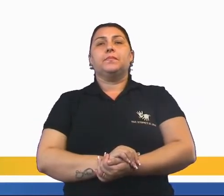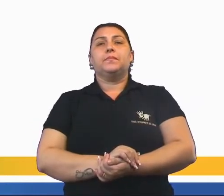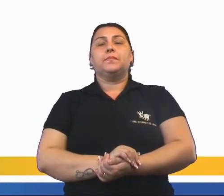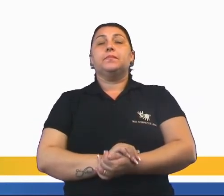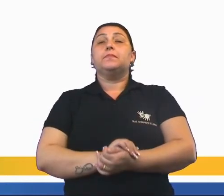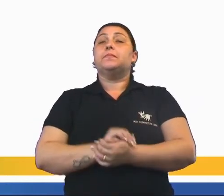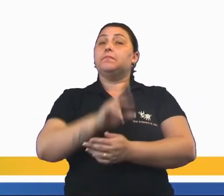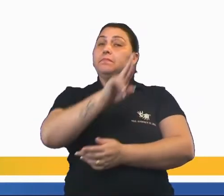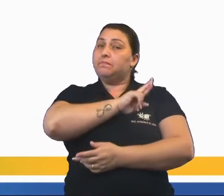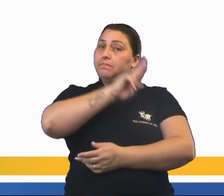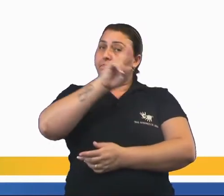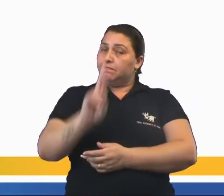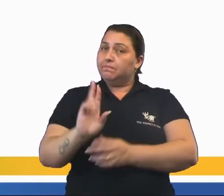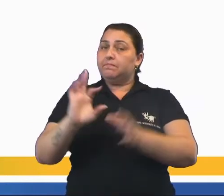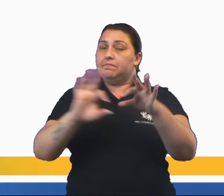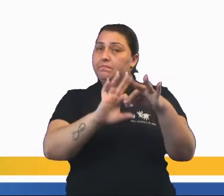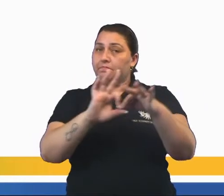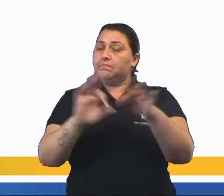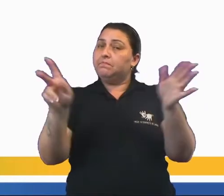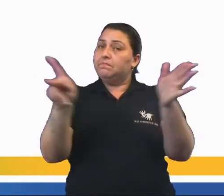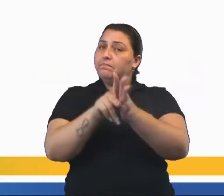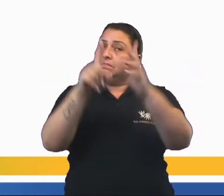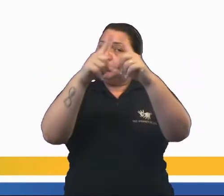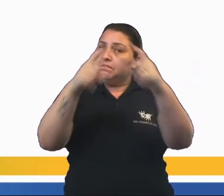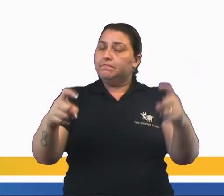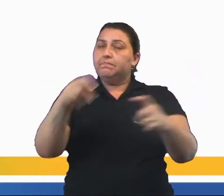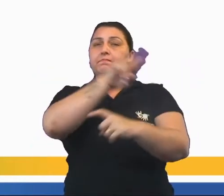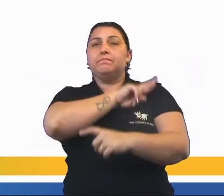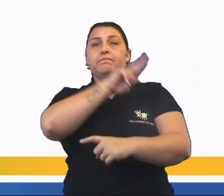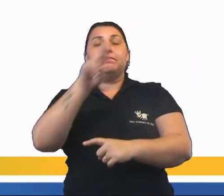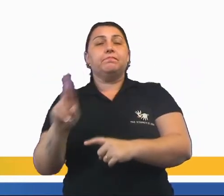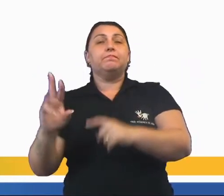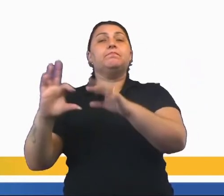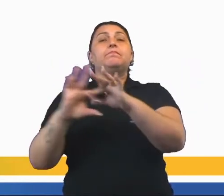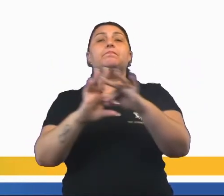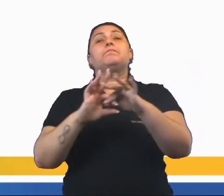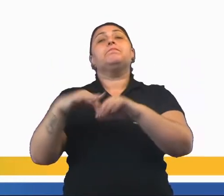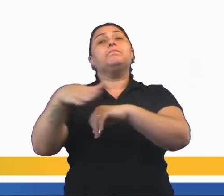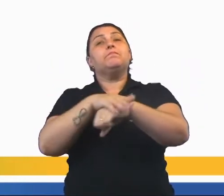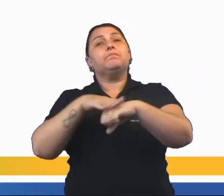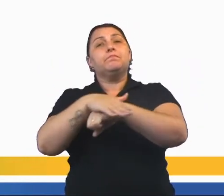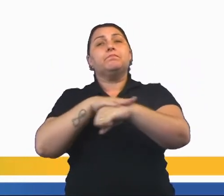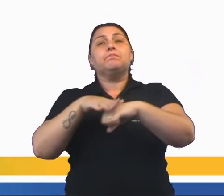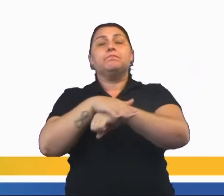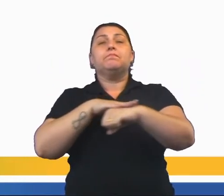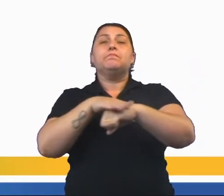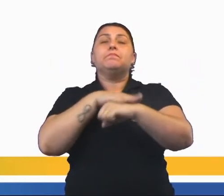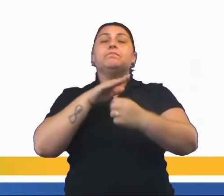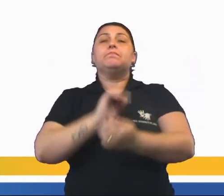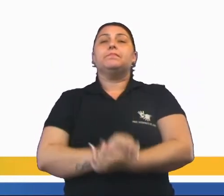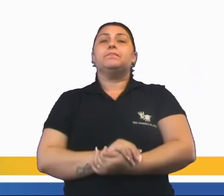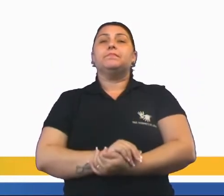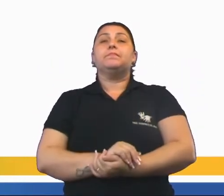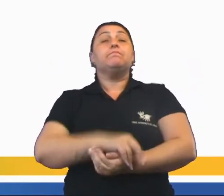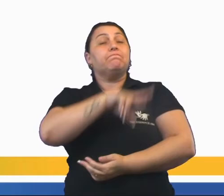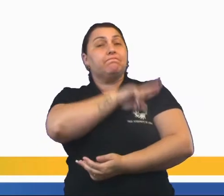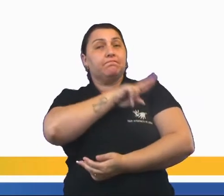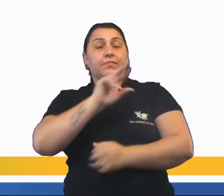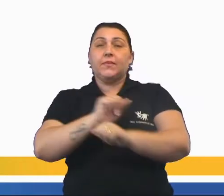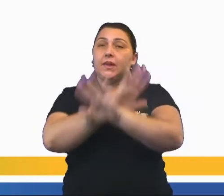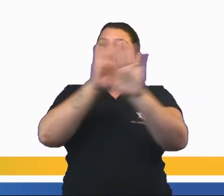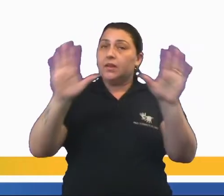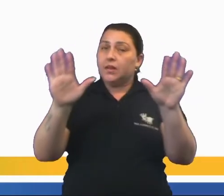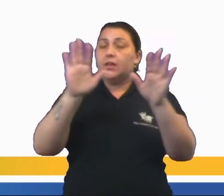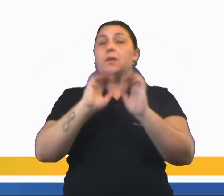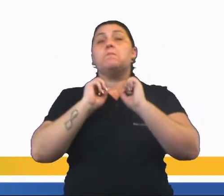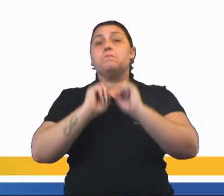da religião, no contexto específico da religião ou no contexto do diálogo interreligioso, é uma questão religiosa. Claro que